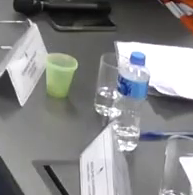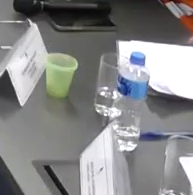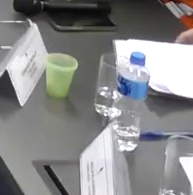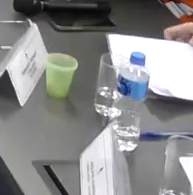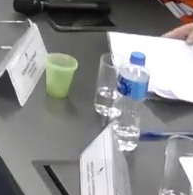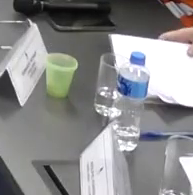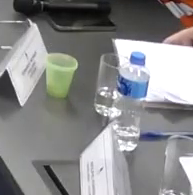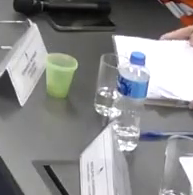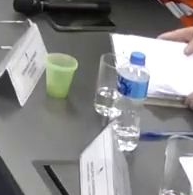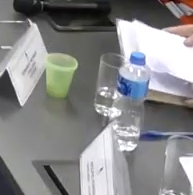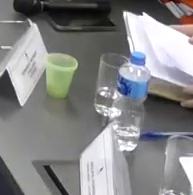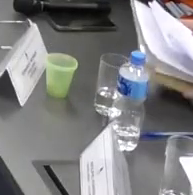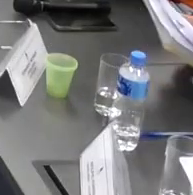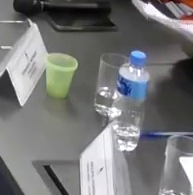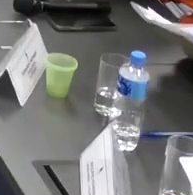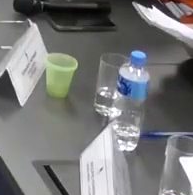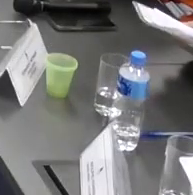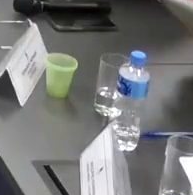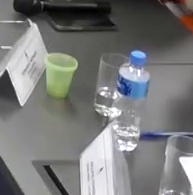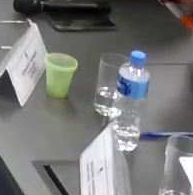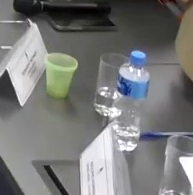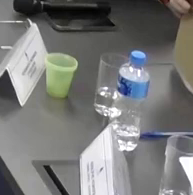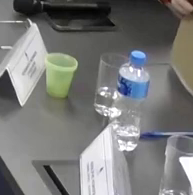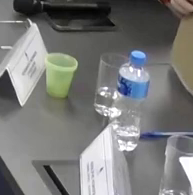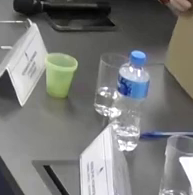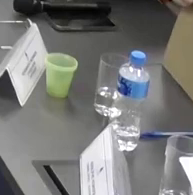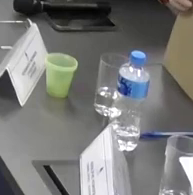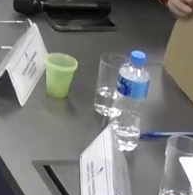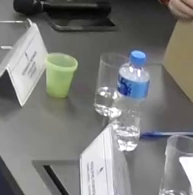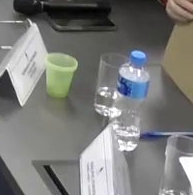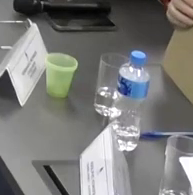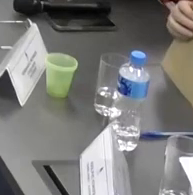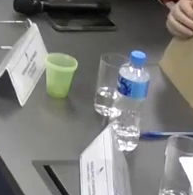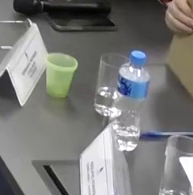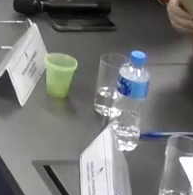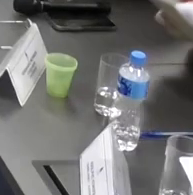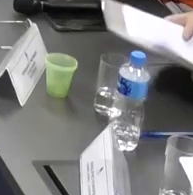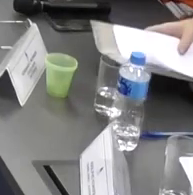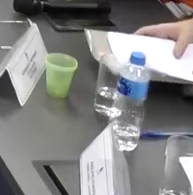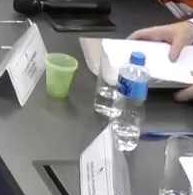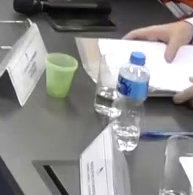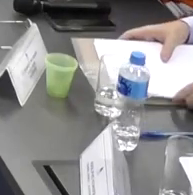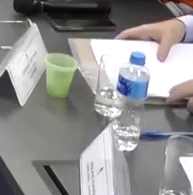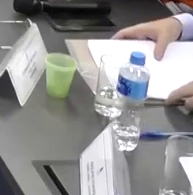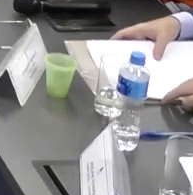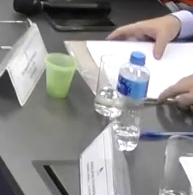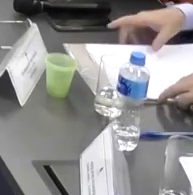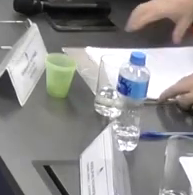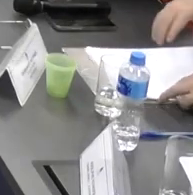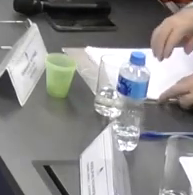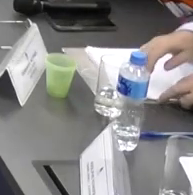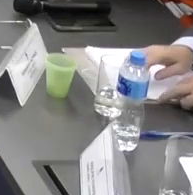Qual a relação do Senhor com os donos de concessionárias nenhuma exceção